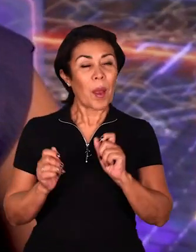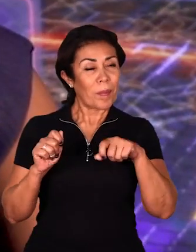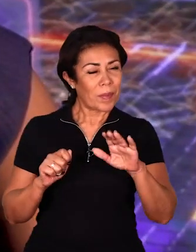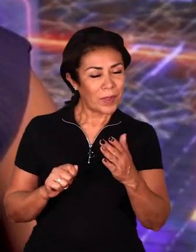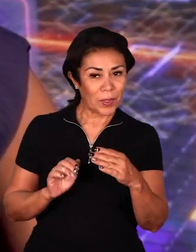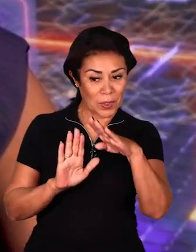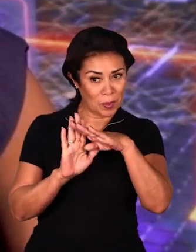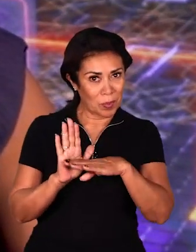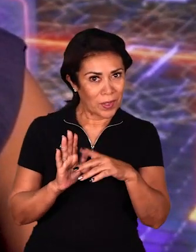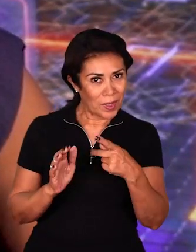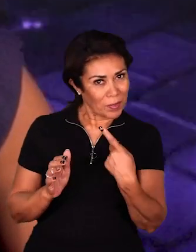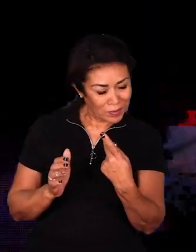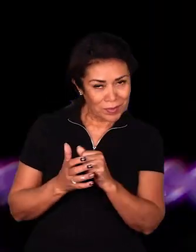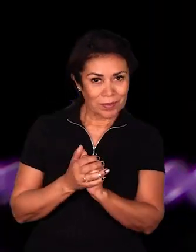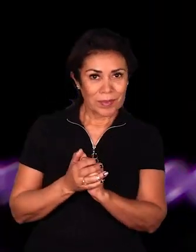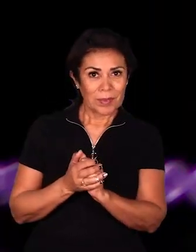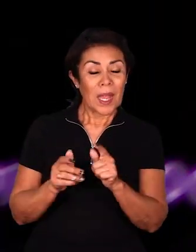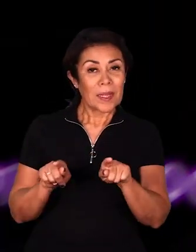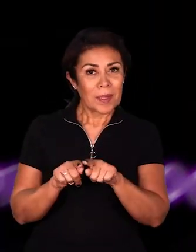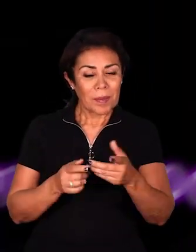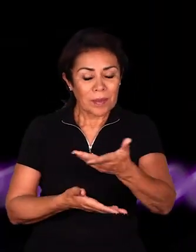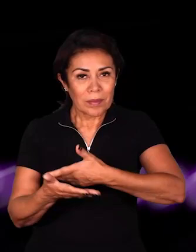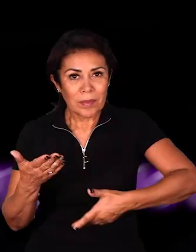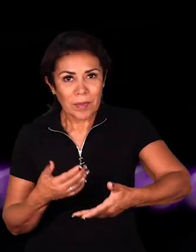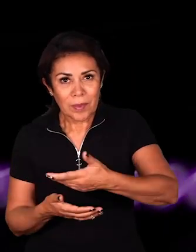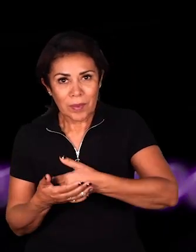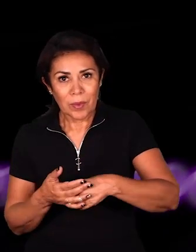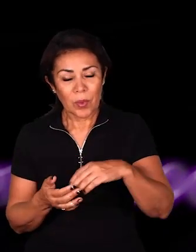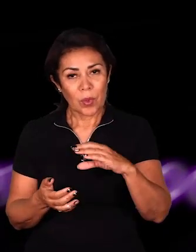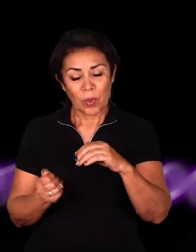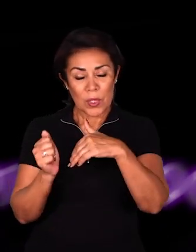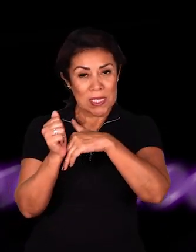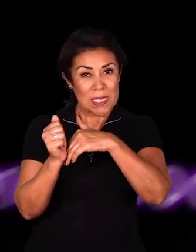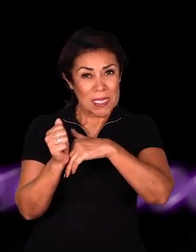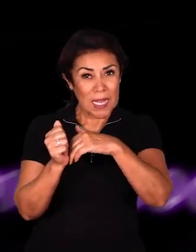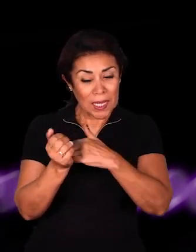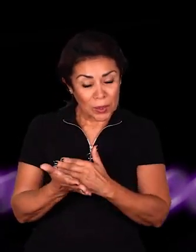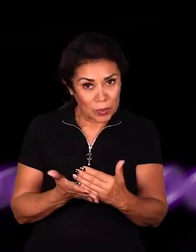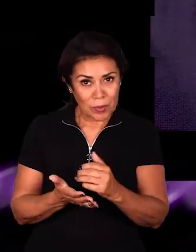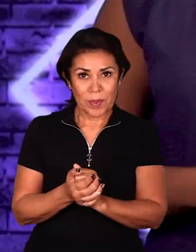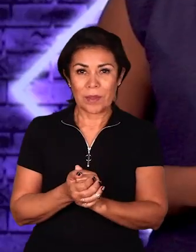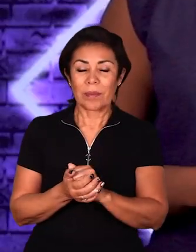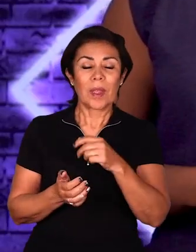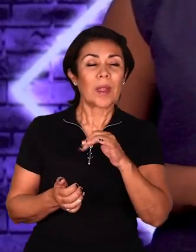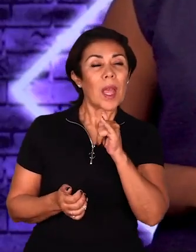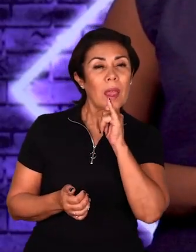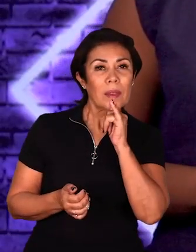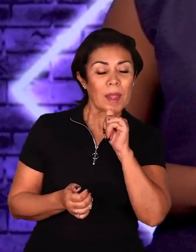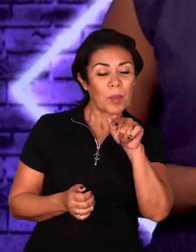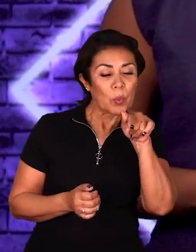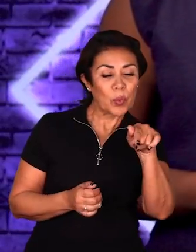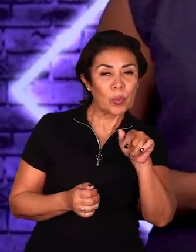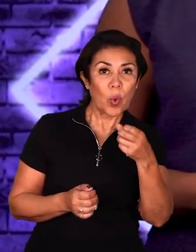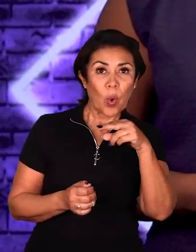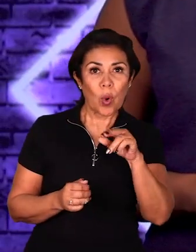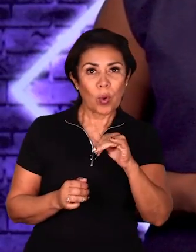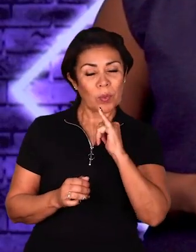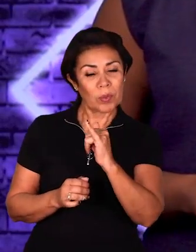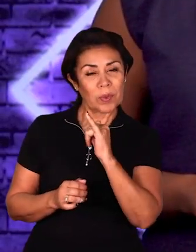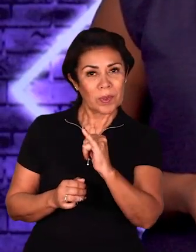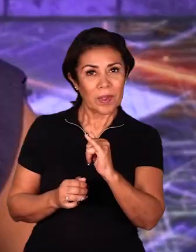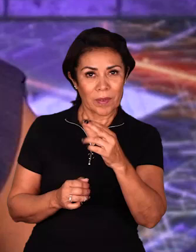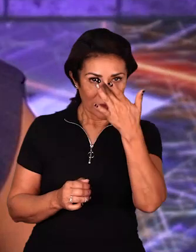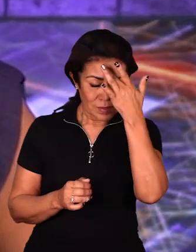Aliás, pode ser que os nossos programas compartilhem até mesmo parte do código-fonte que os descreve. Por exemplo, o funcionamento de um botão ou a notificação que é